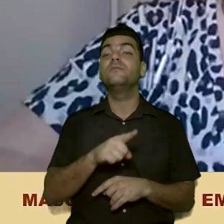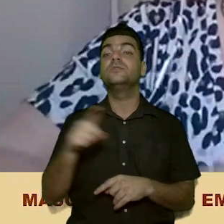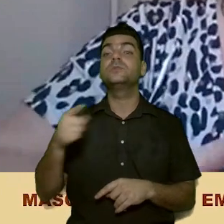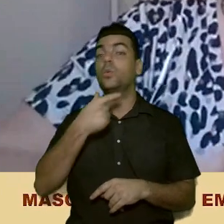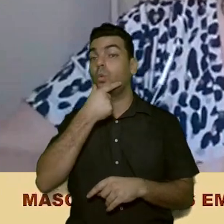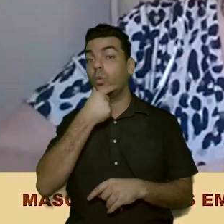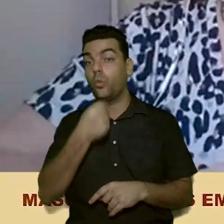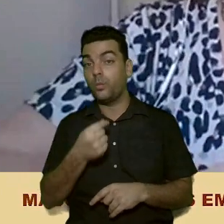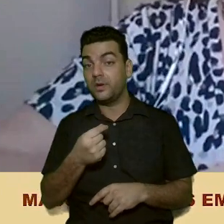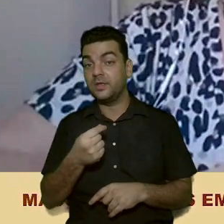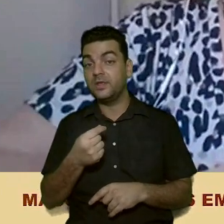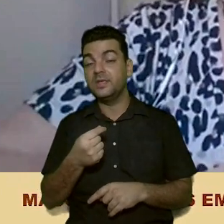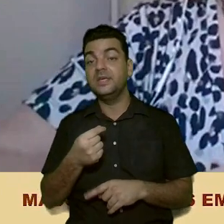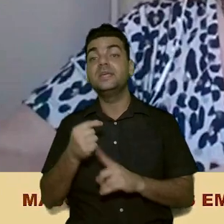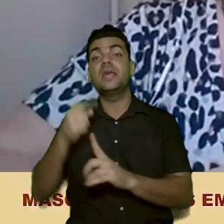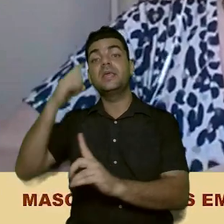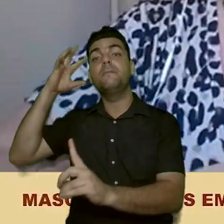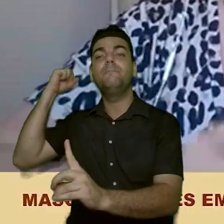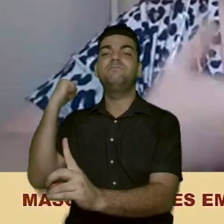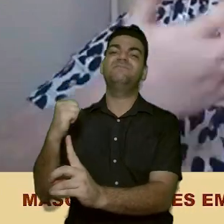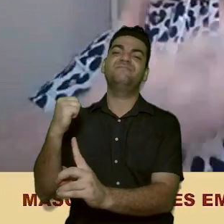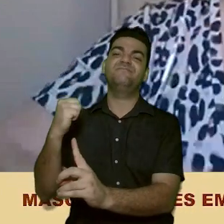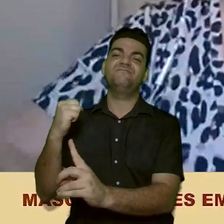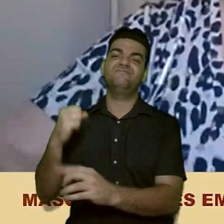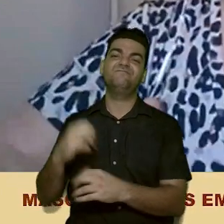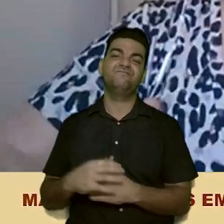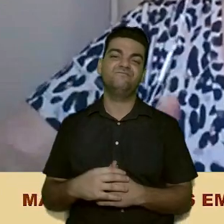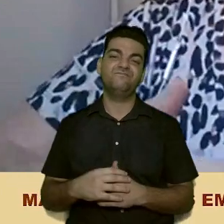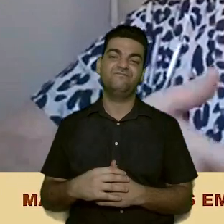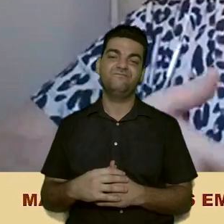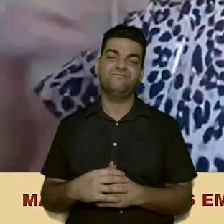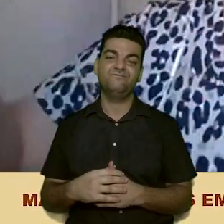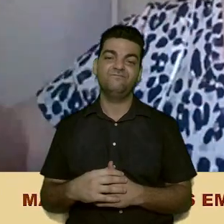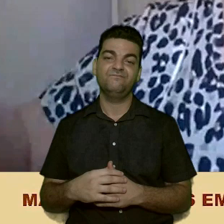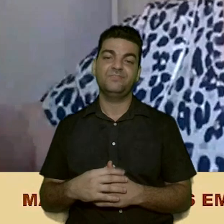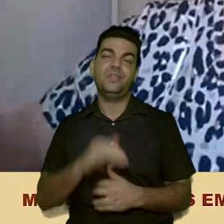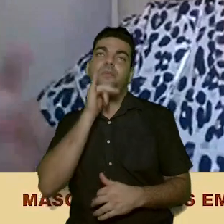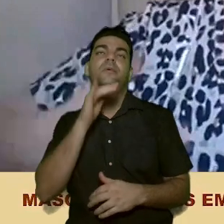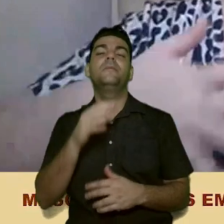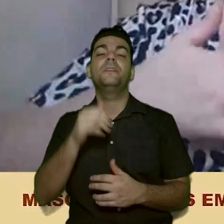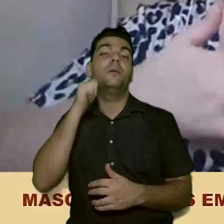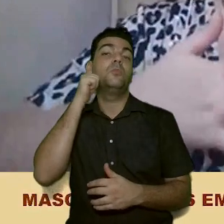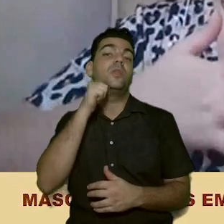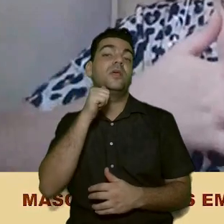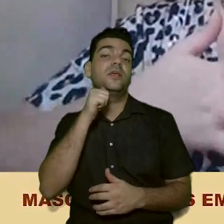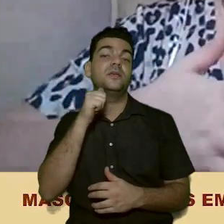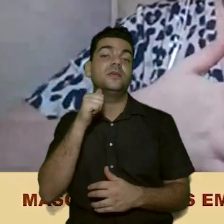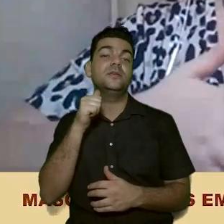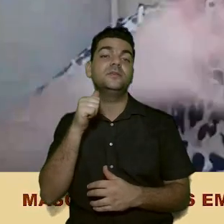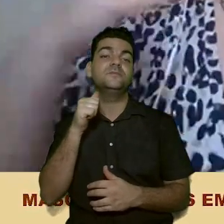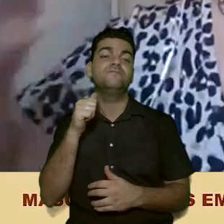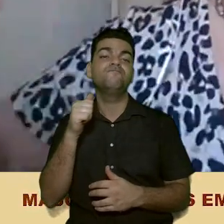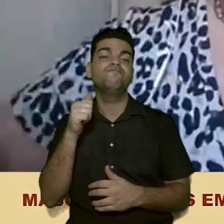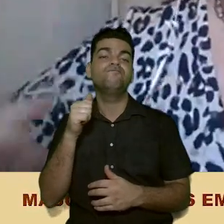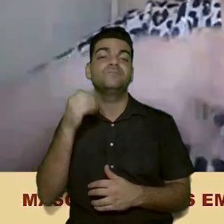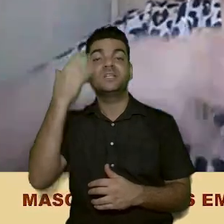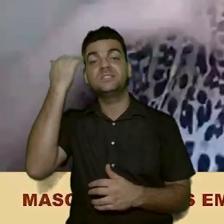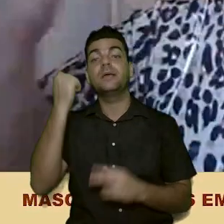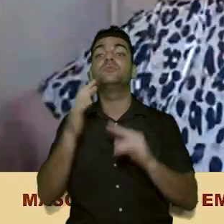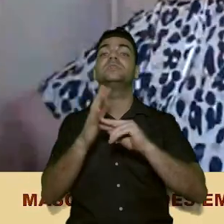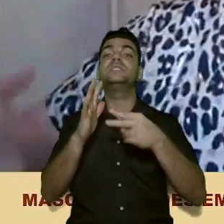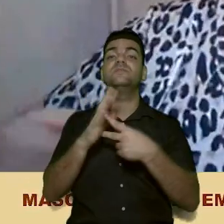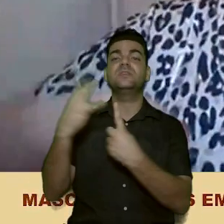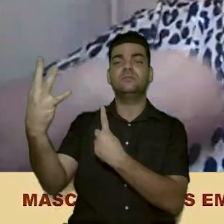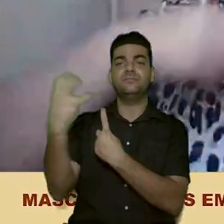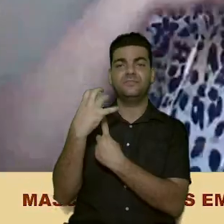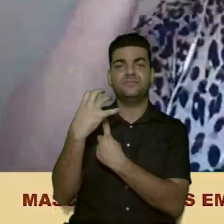infelizmente, que são os agressores. Né? Então, não adianta as mulheres todas saberem o que é agressão, o que é